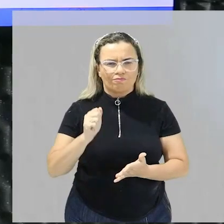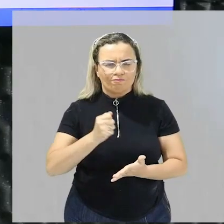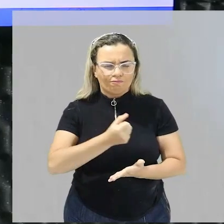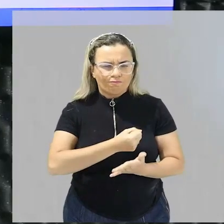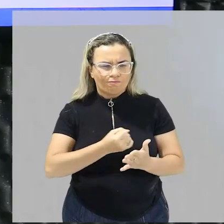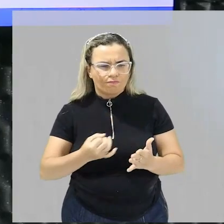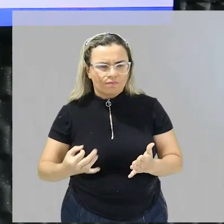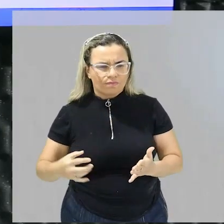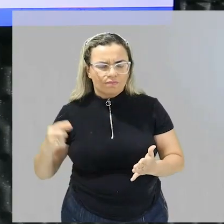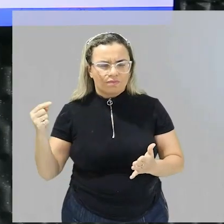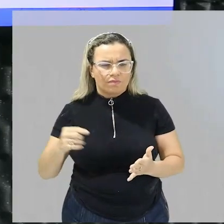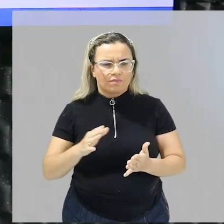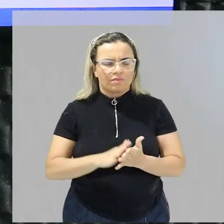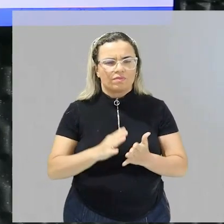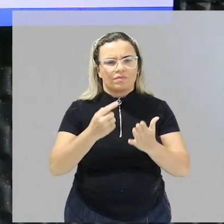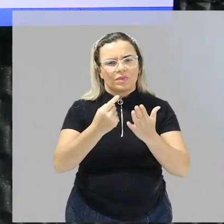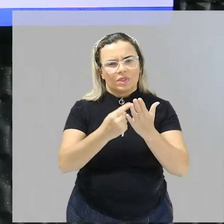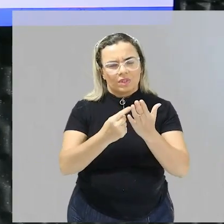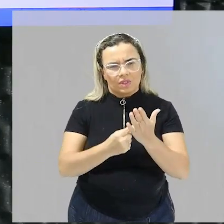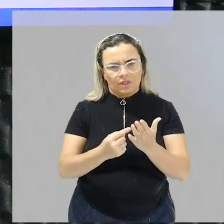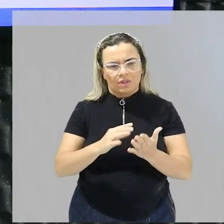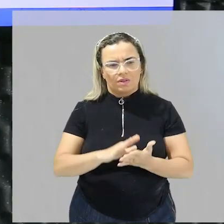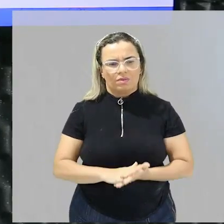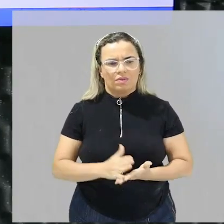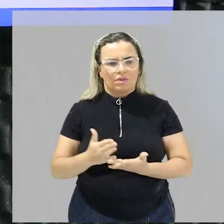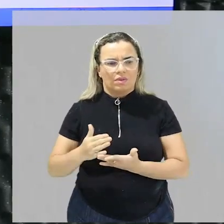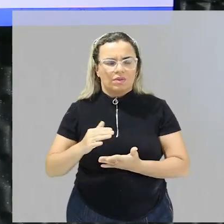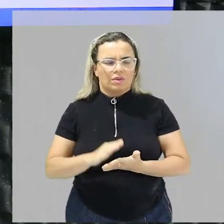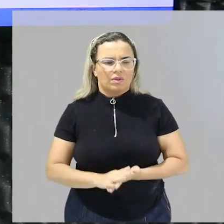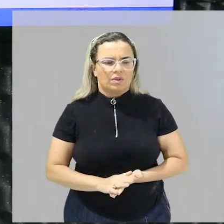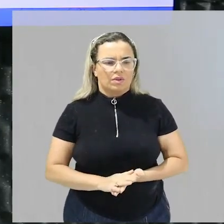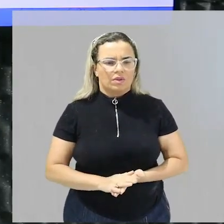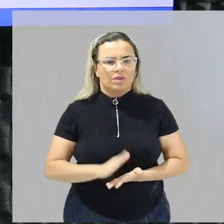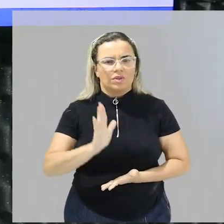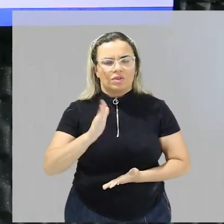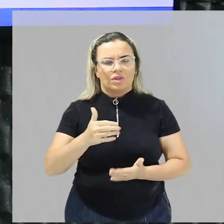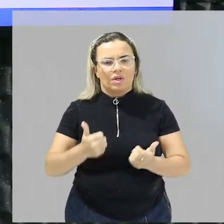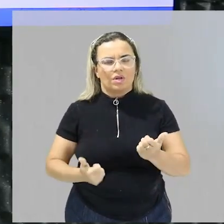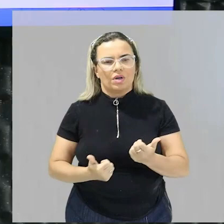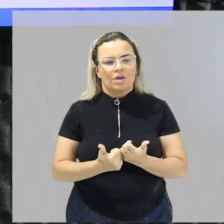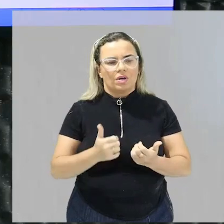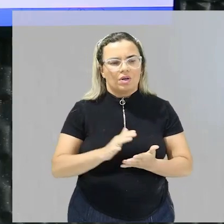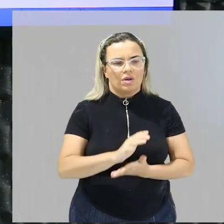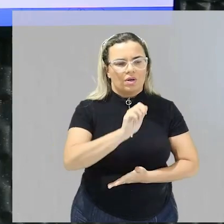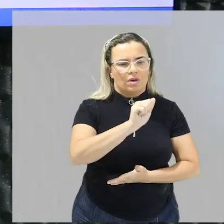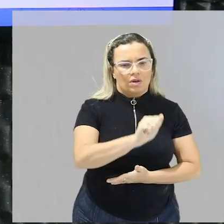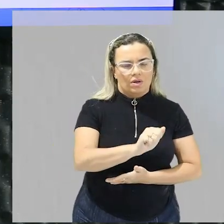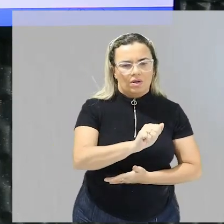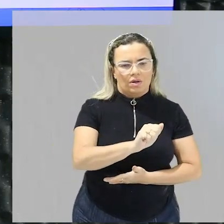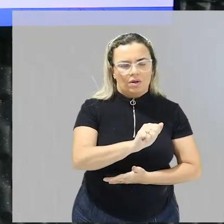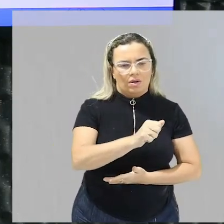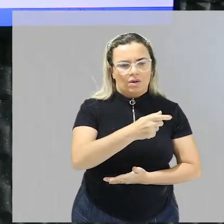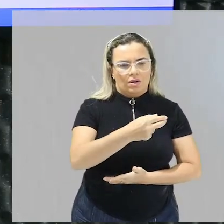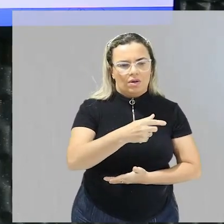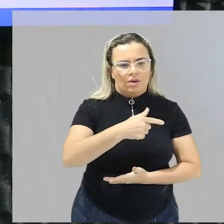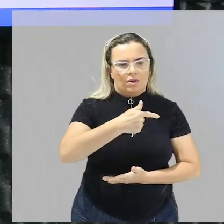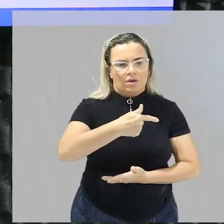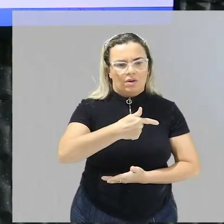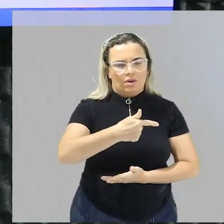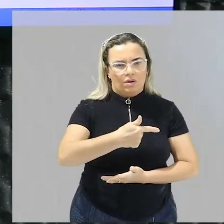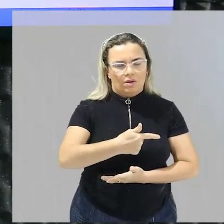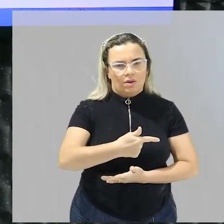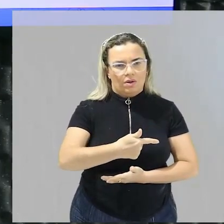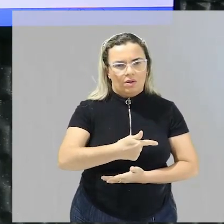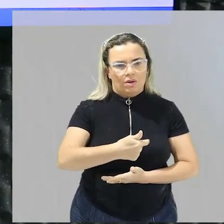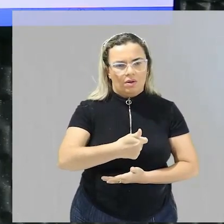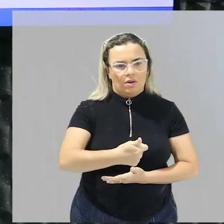para nós a classificação, né? Então, no caso, eu já substituo o A naquela montagem que nós fizemos